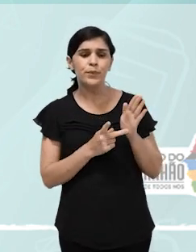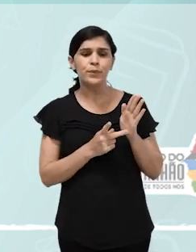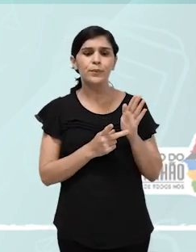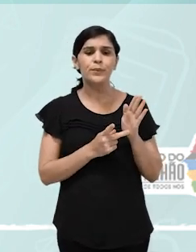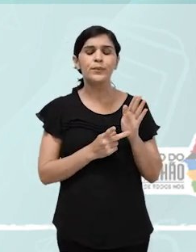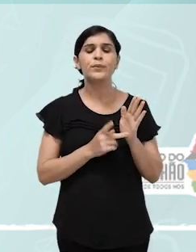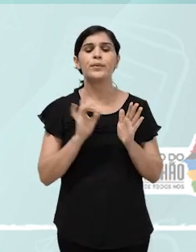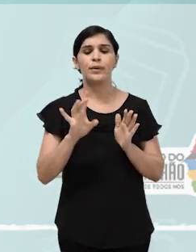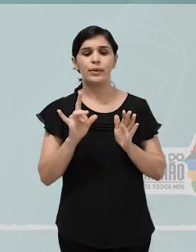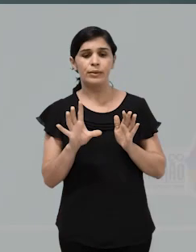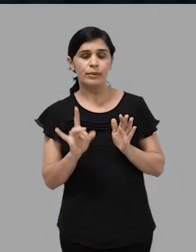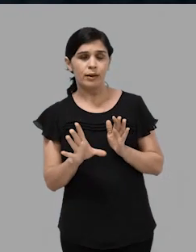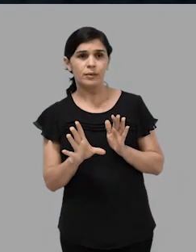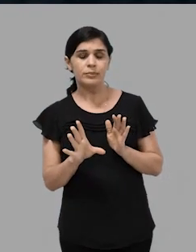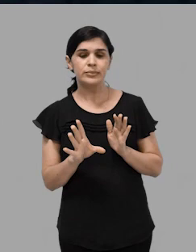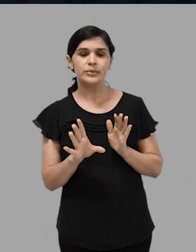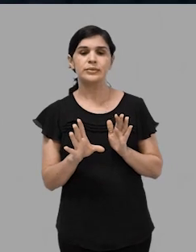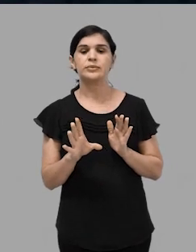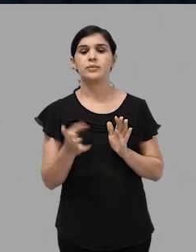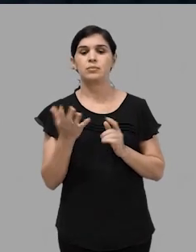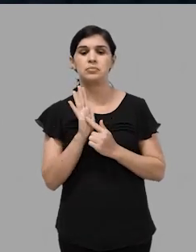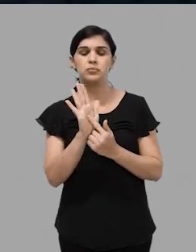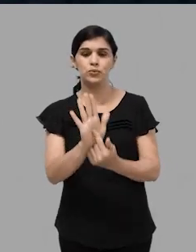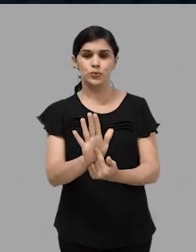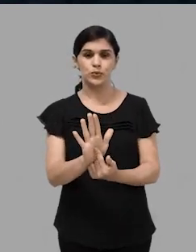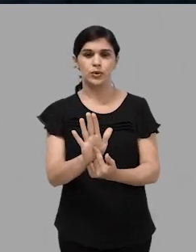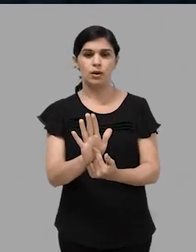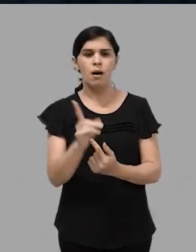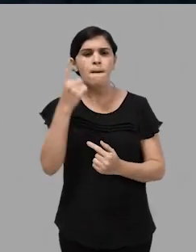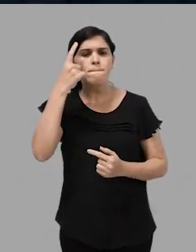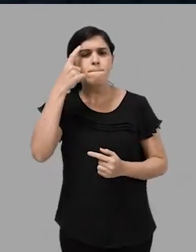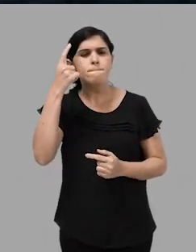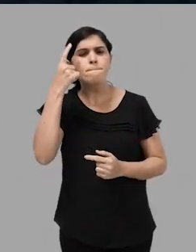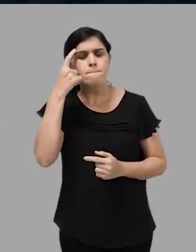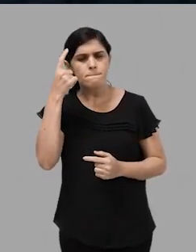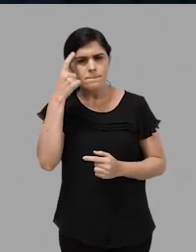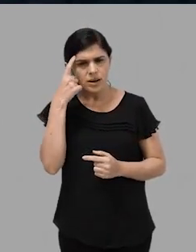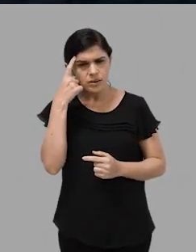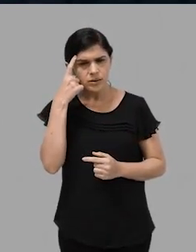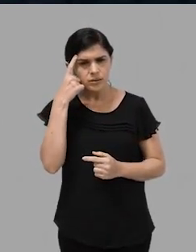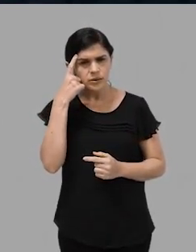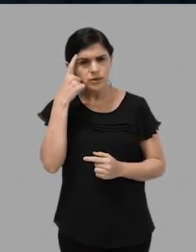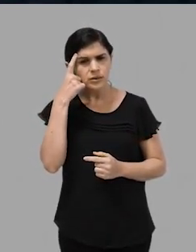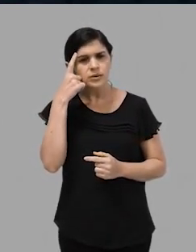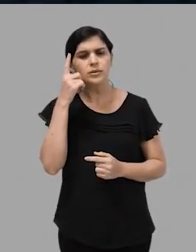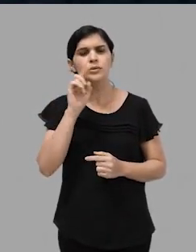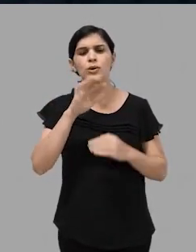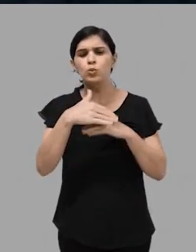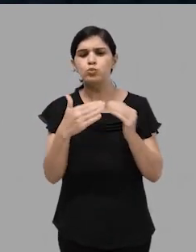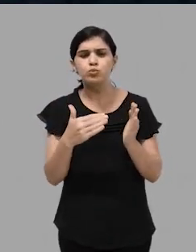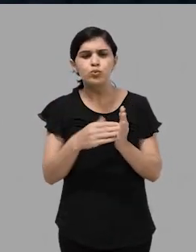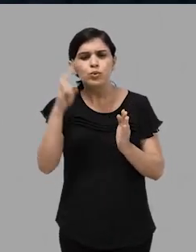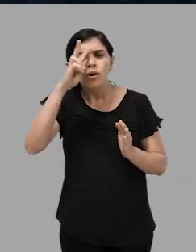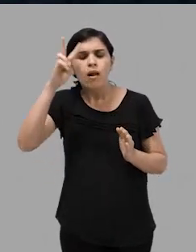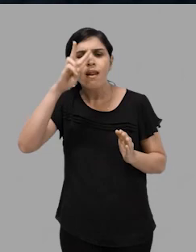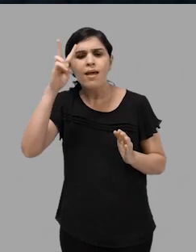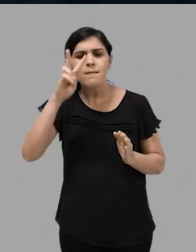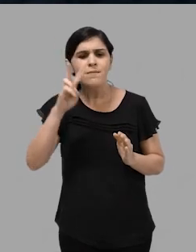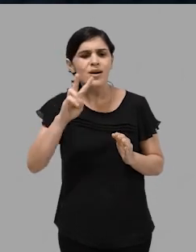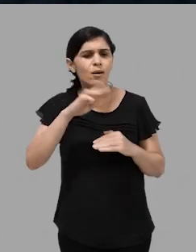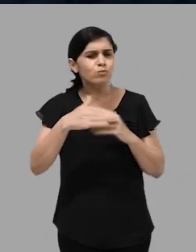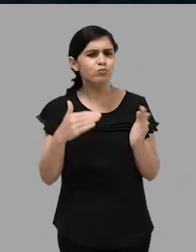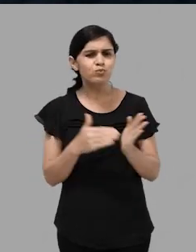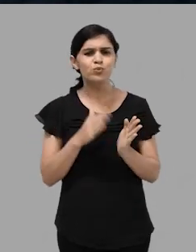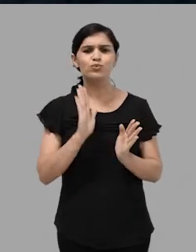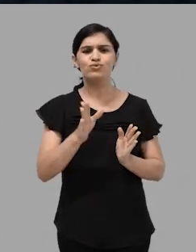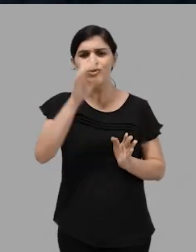alternativas. Pense bem. E aquilo que você já aprendeu, é hora de praticar.